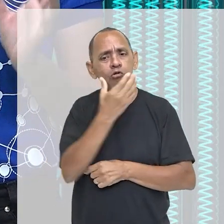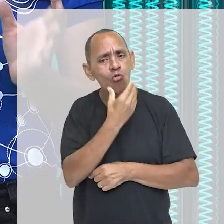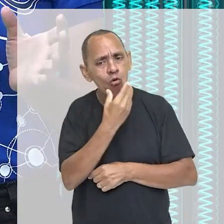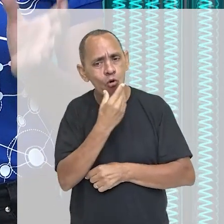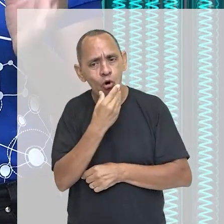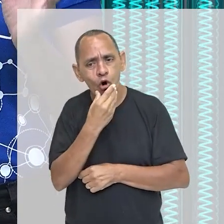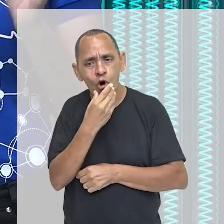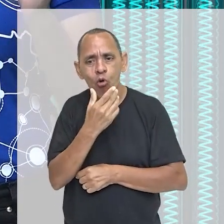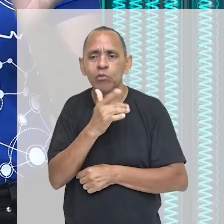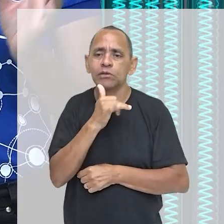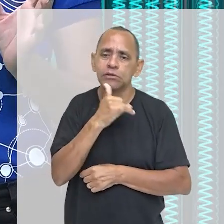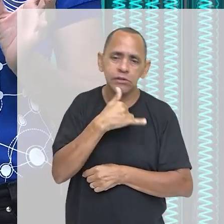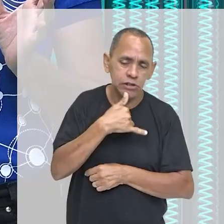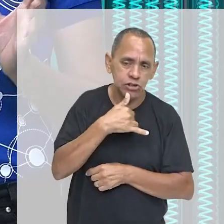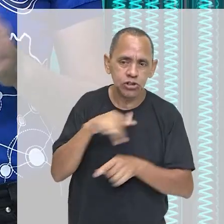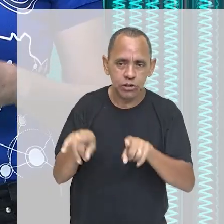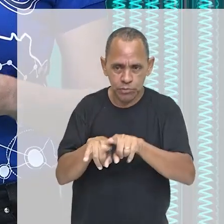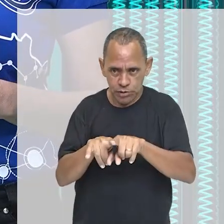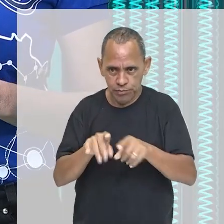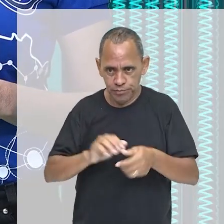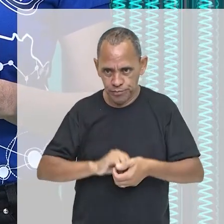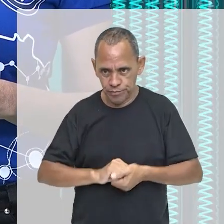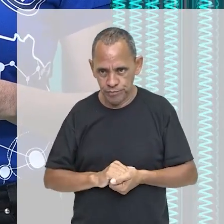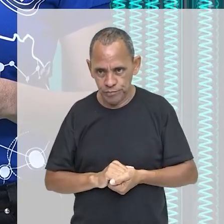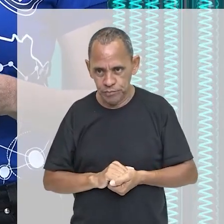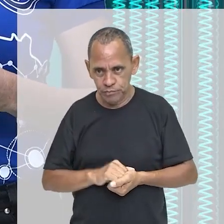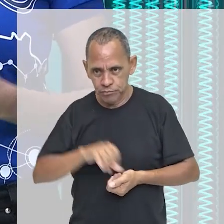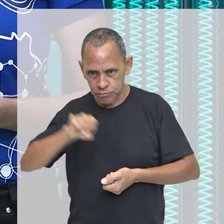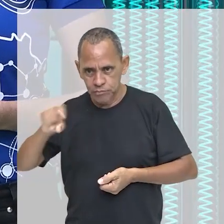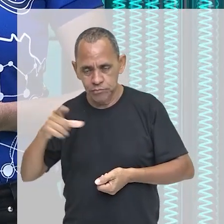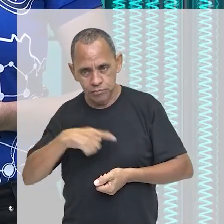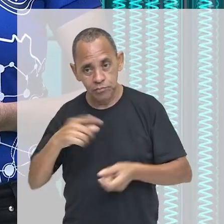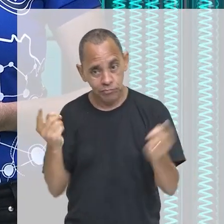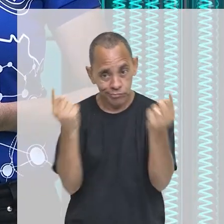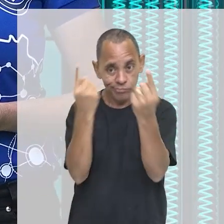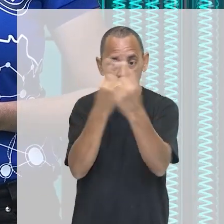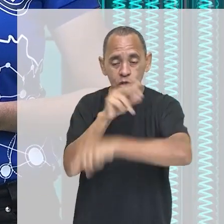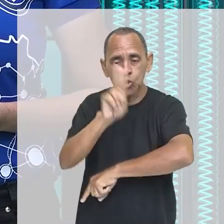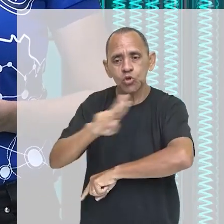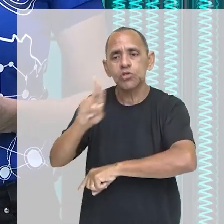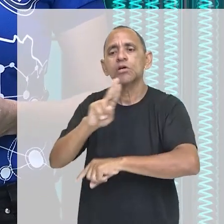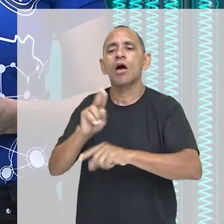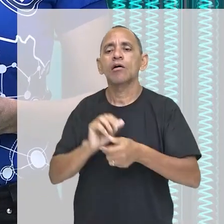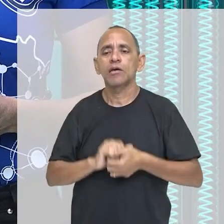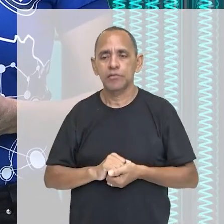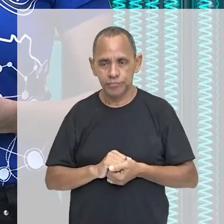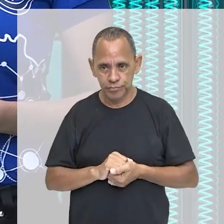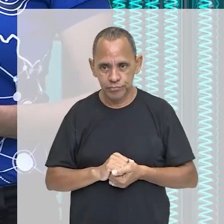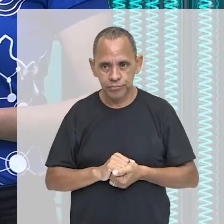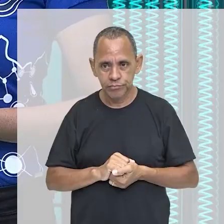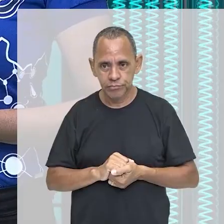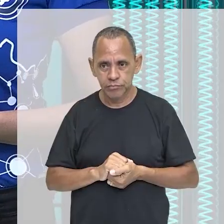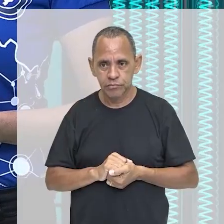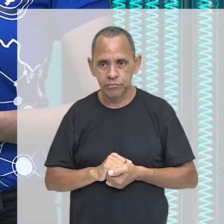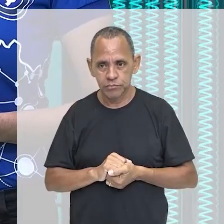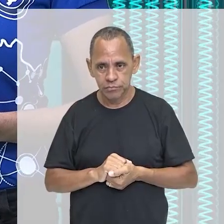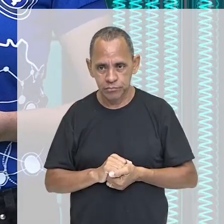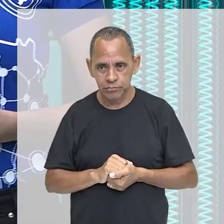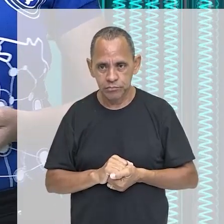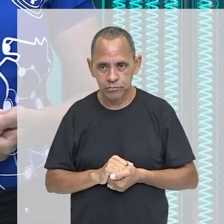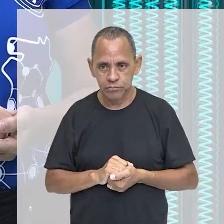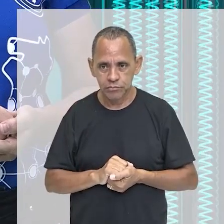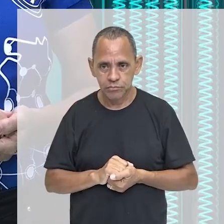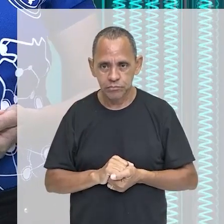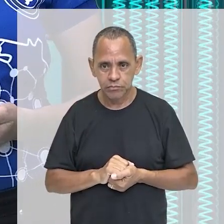que tem contraste, que tem diferença, você vai utilizar o quê? As conjunções adversativas. Vamos aplicar, então, aquelas conjunções